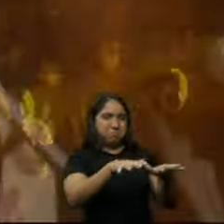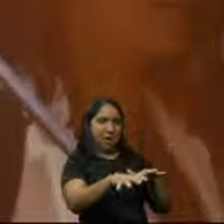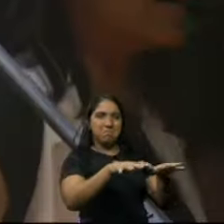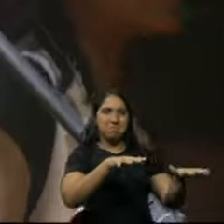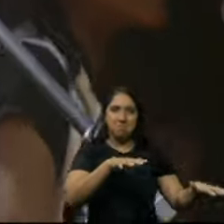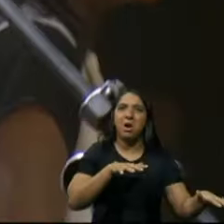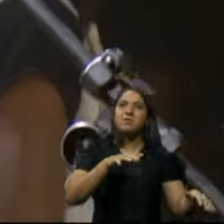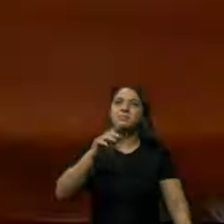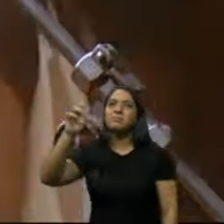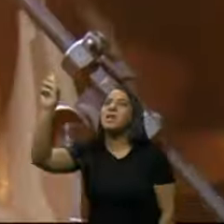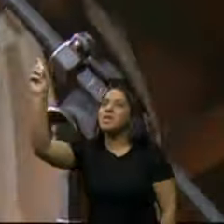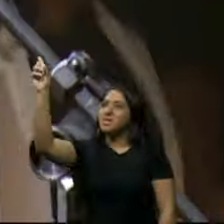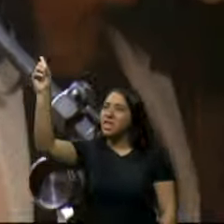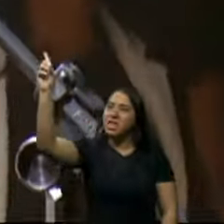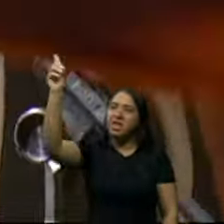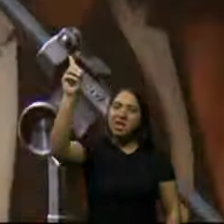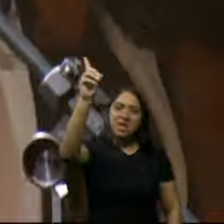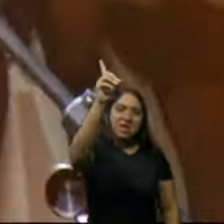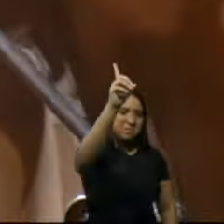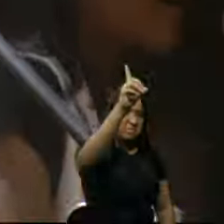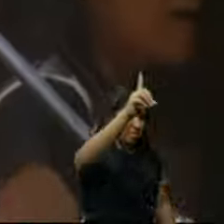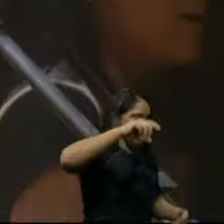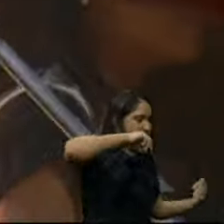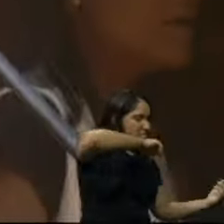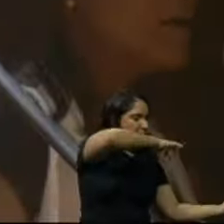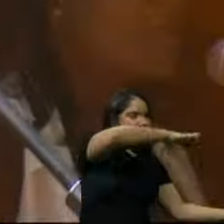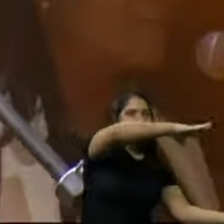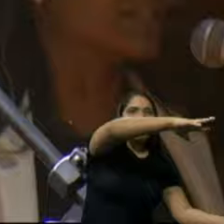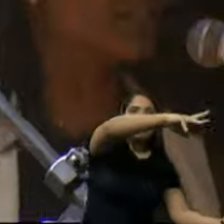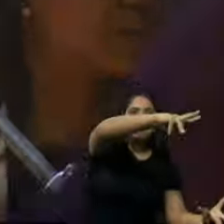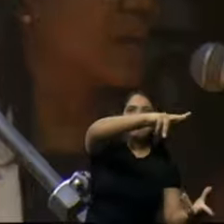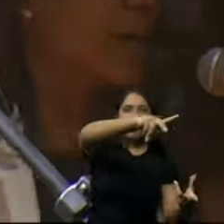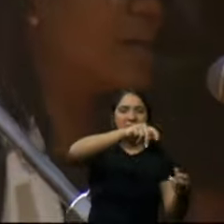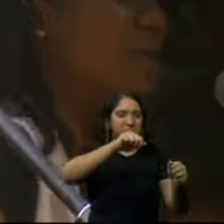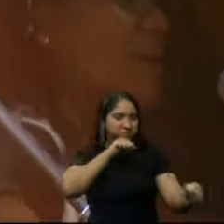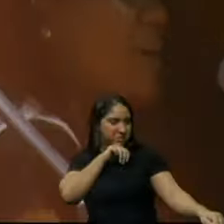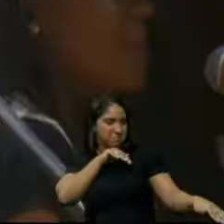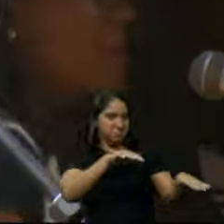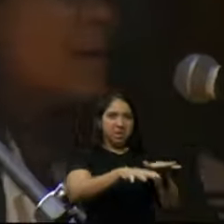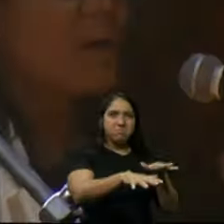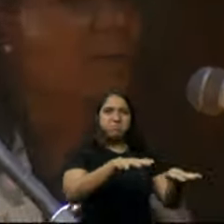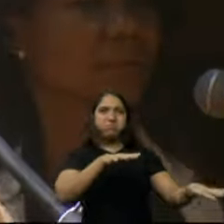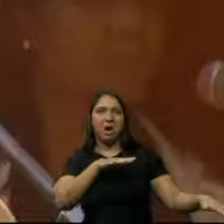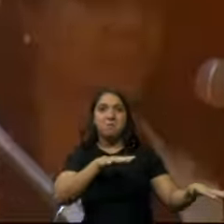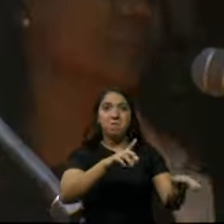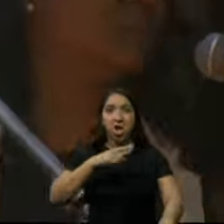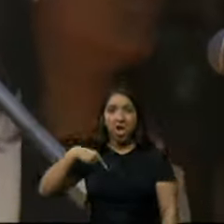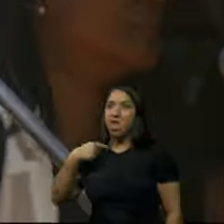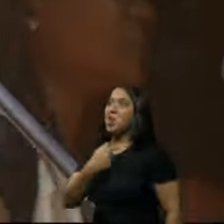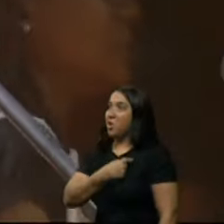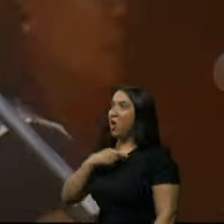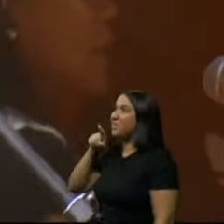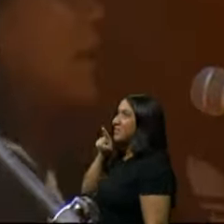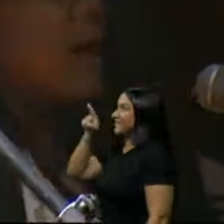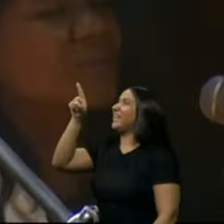nossa terra responde seu certo é que ontem Deus